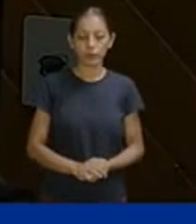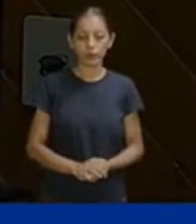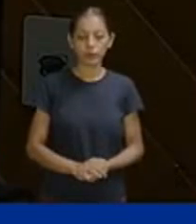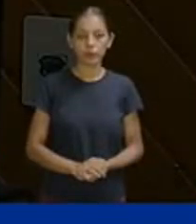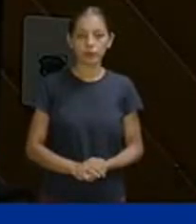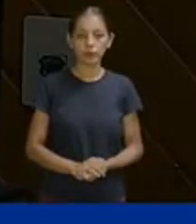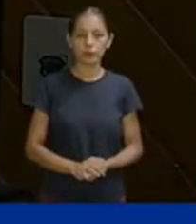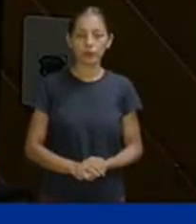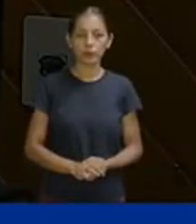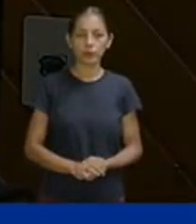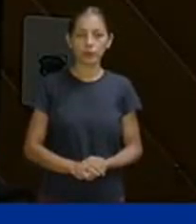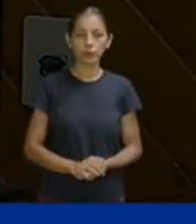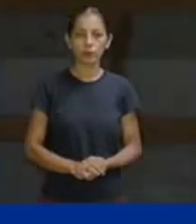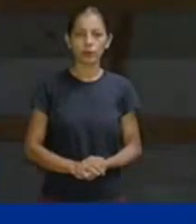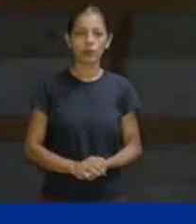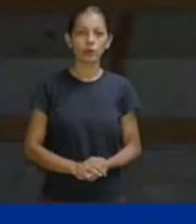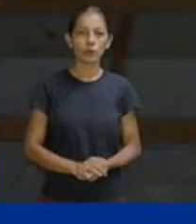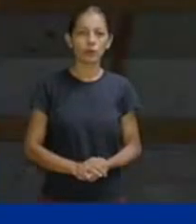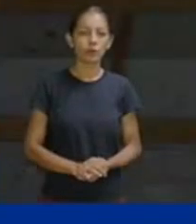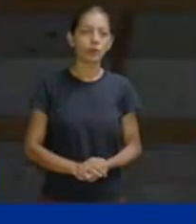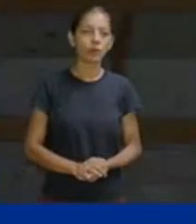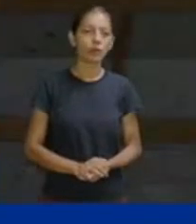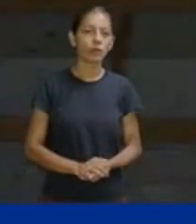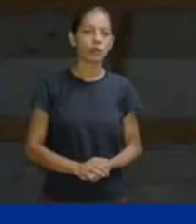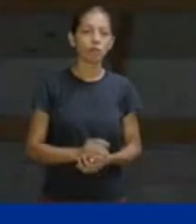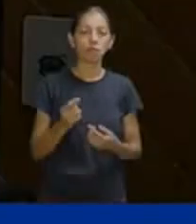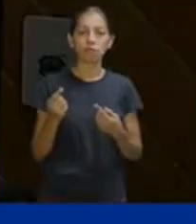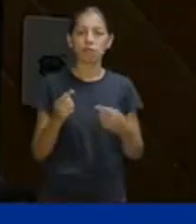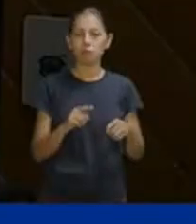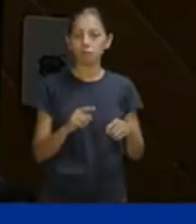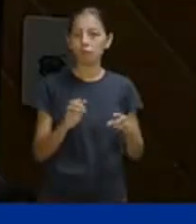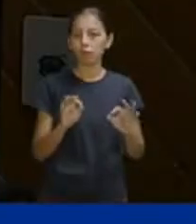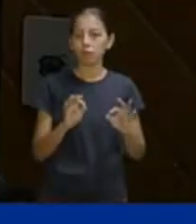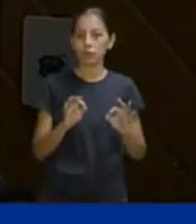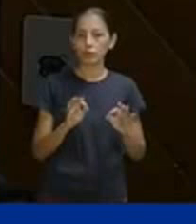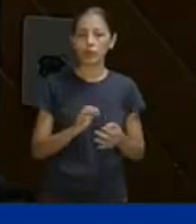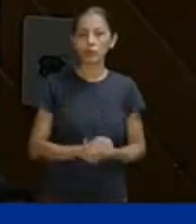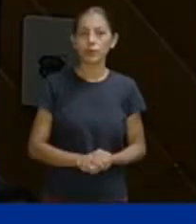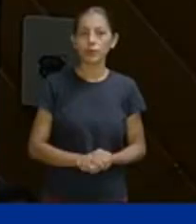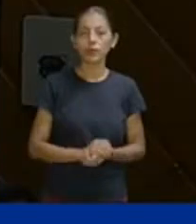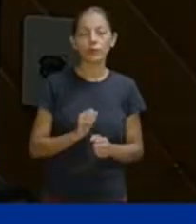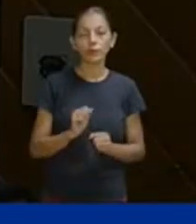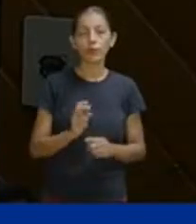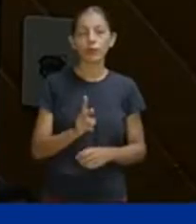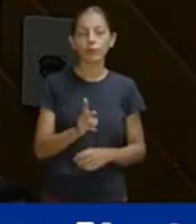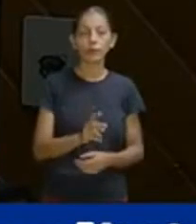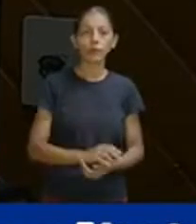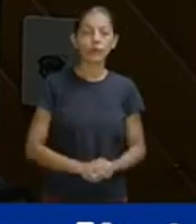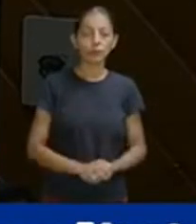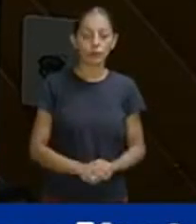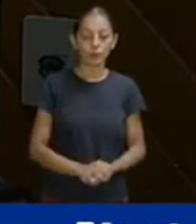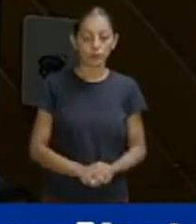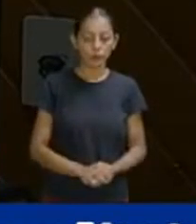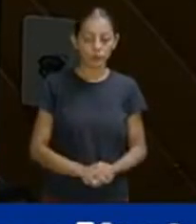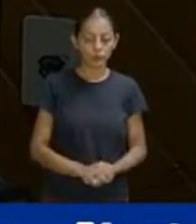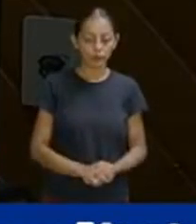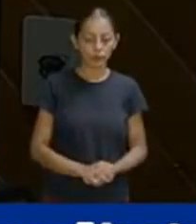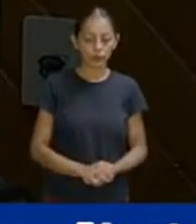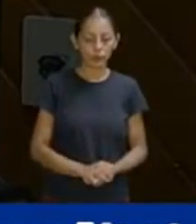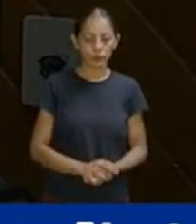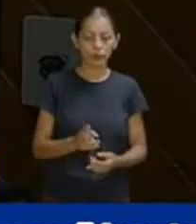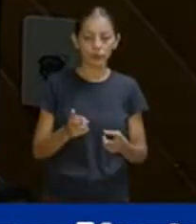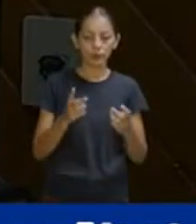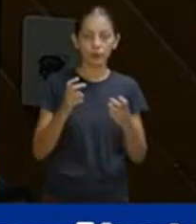conheço dos embargos. Alguma objeção? Conhecida a unanimidade, pode prosseguir. A análise verifica que os embargos